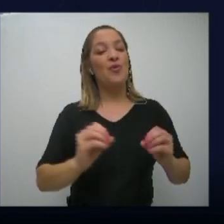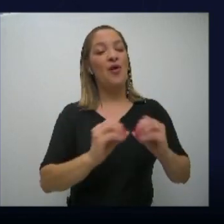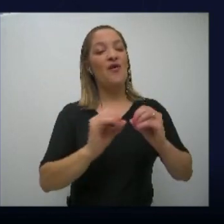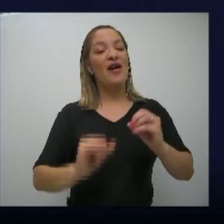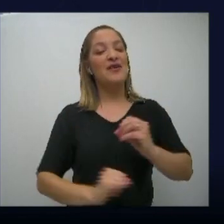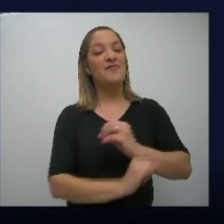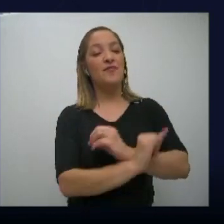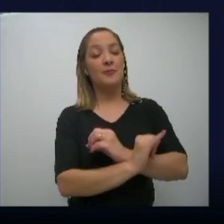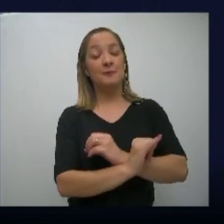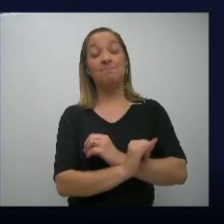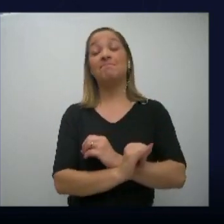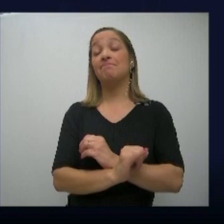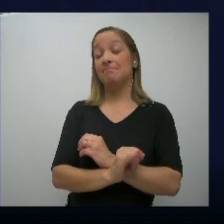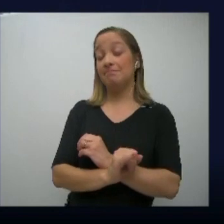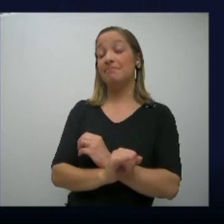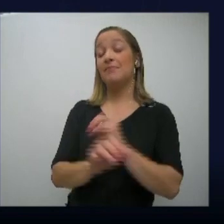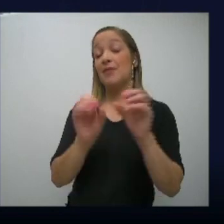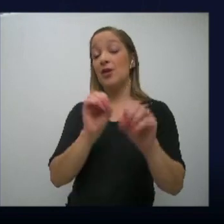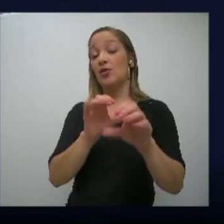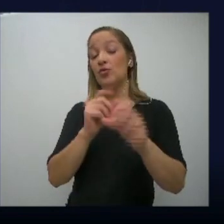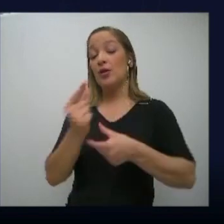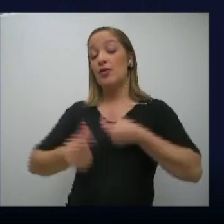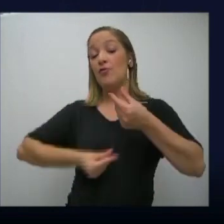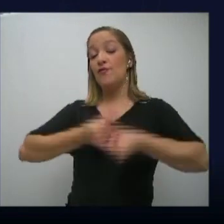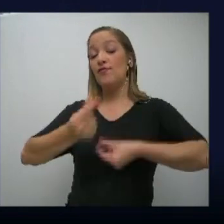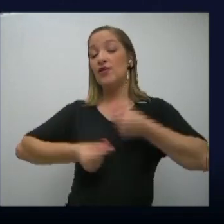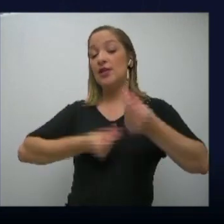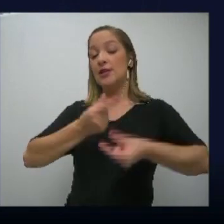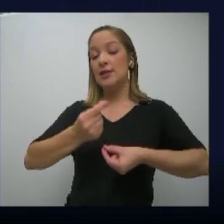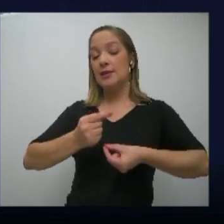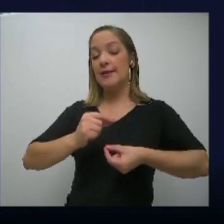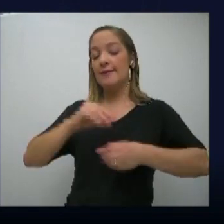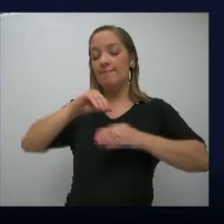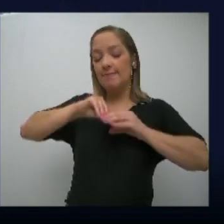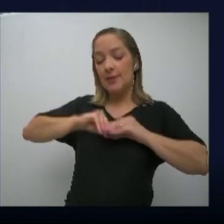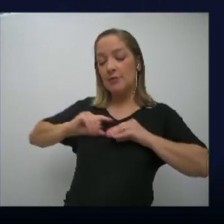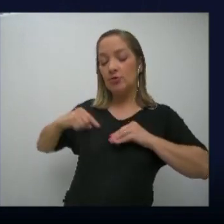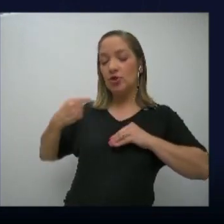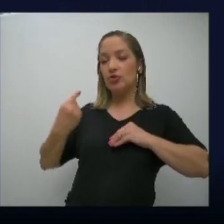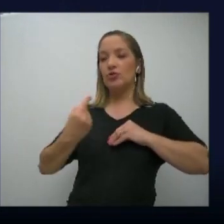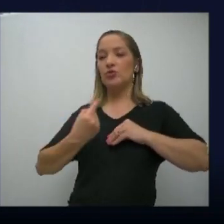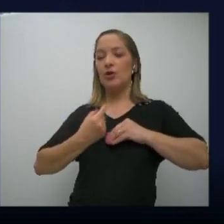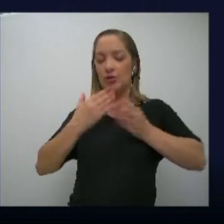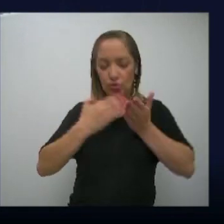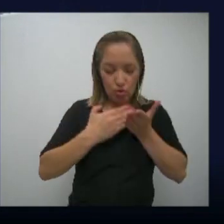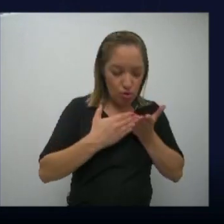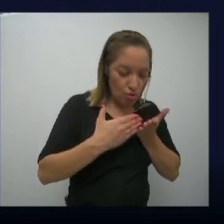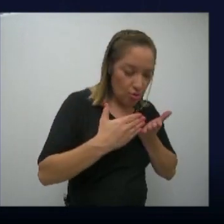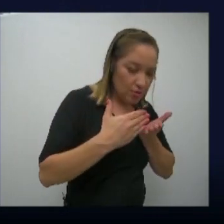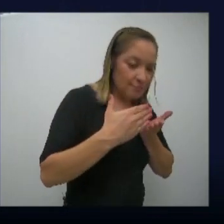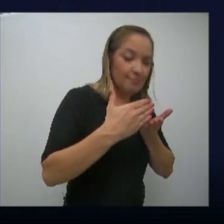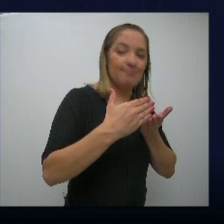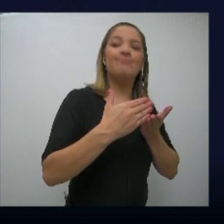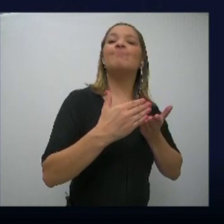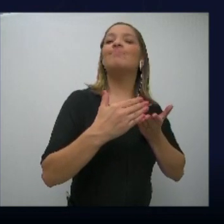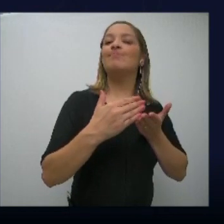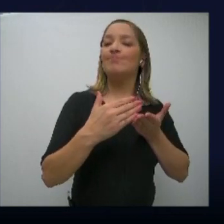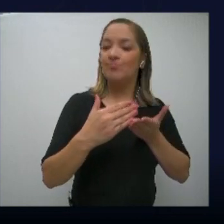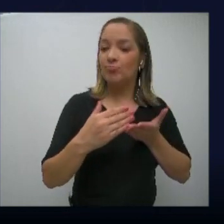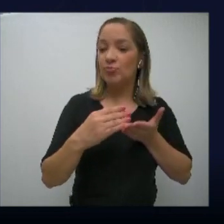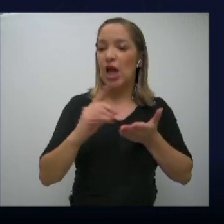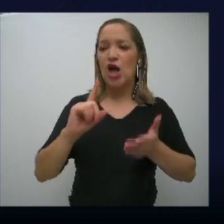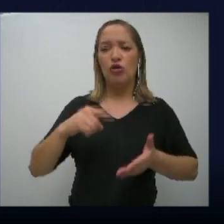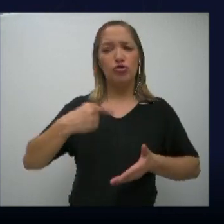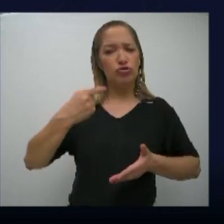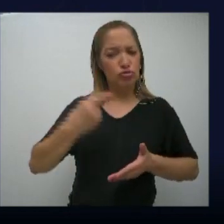tá assim tá na nossa essência desde o início na assim virou um virou um mantra